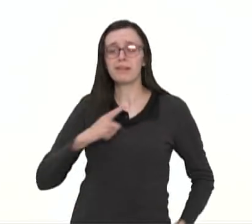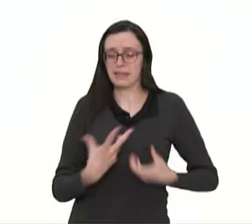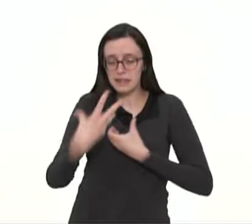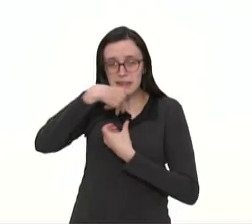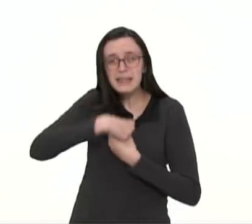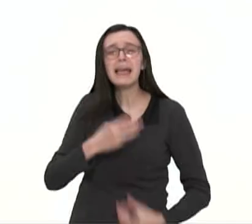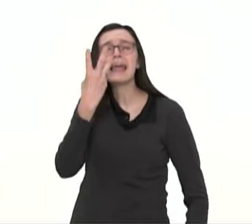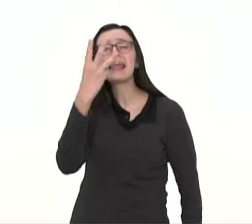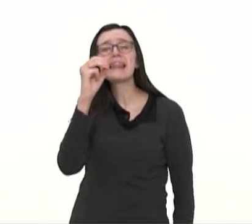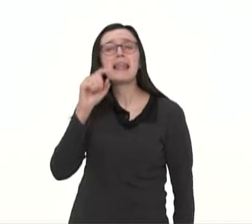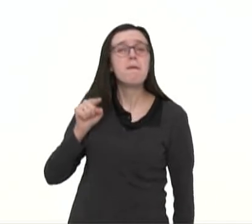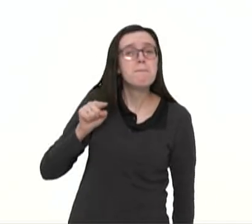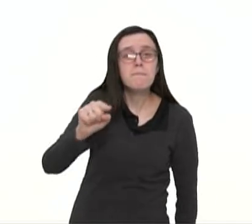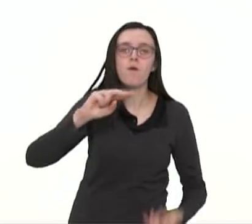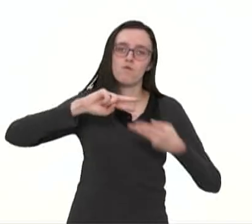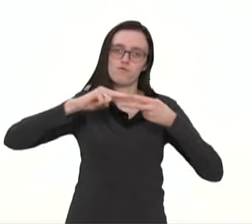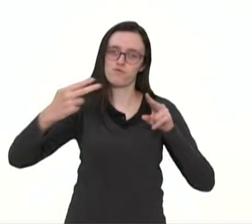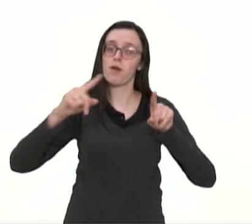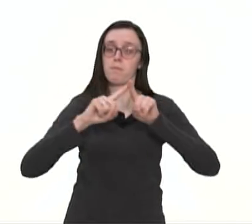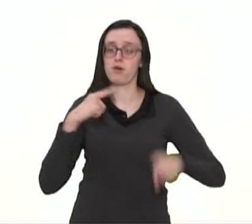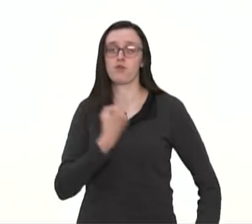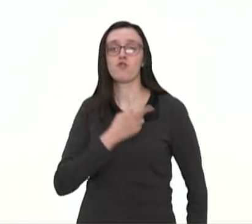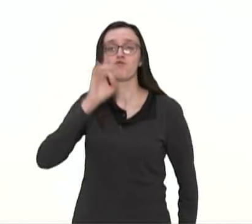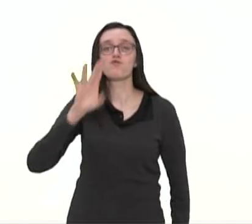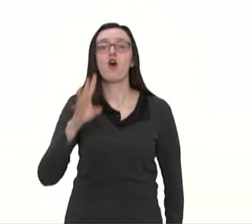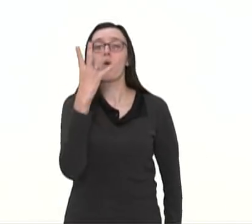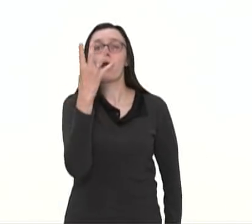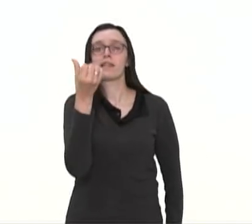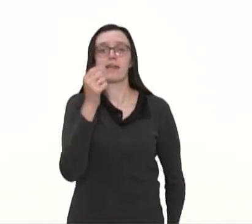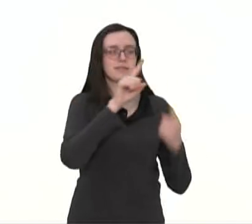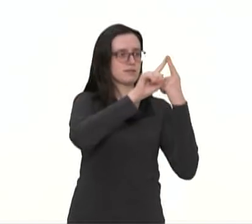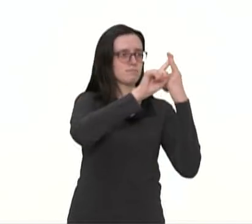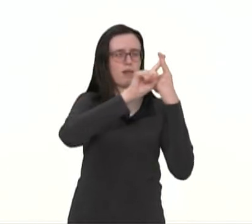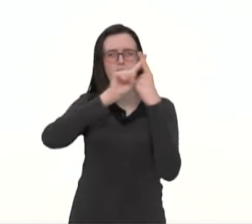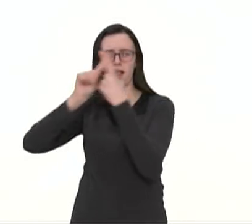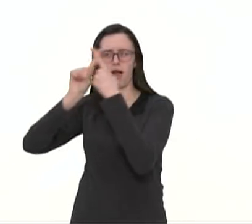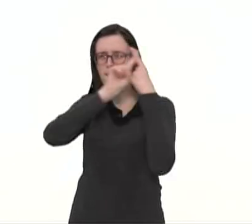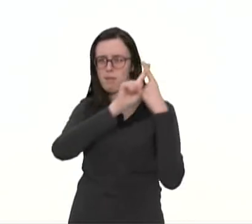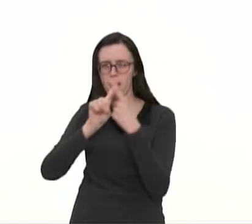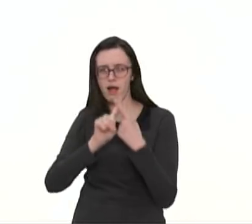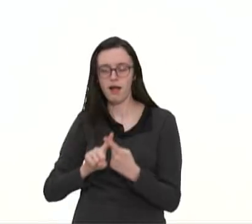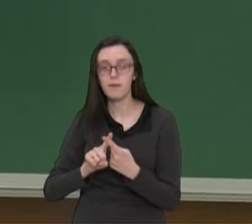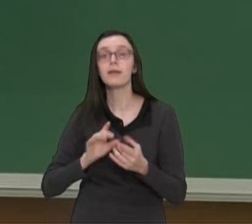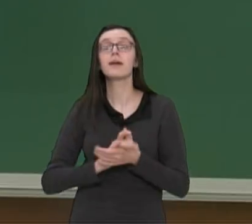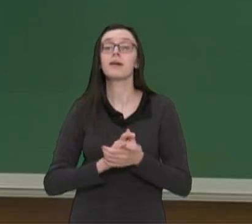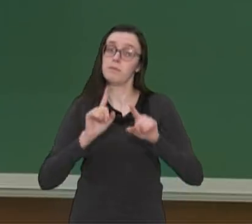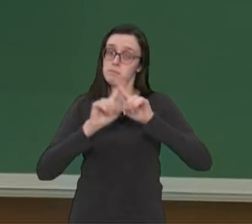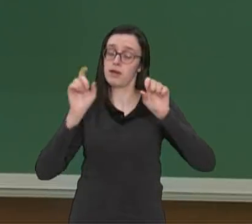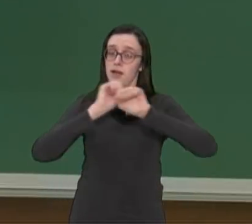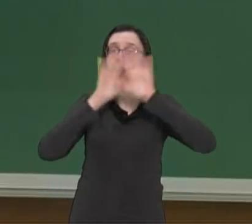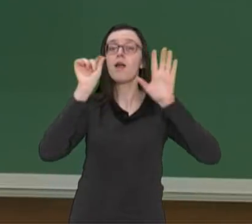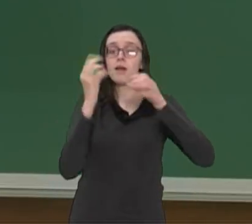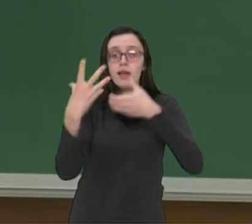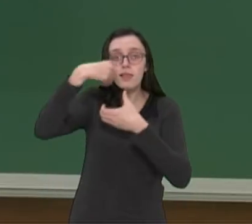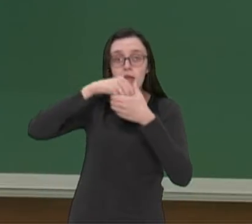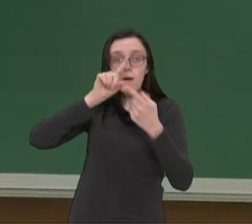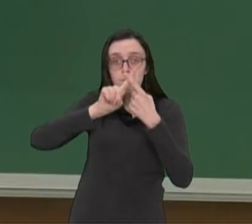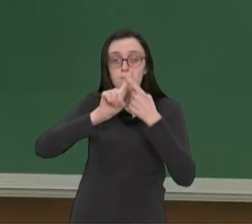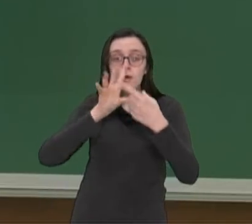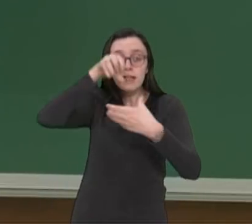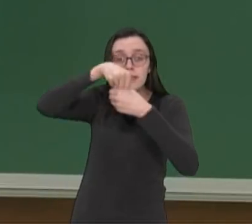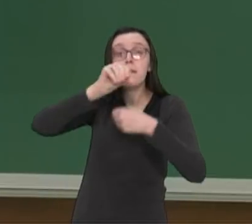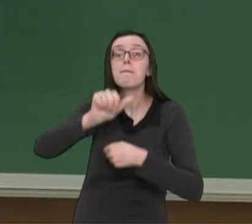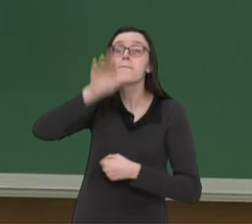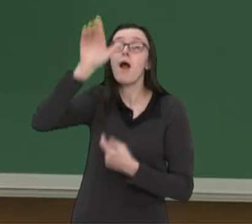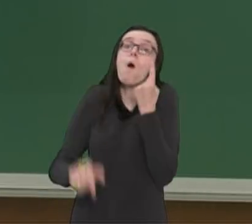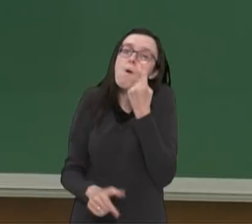genes e a gente só tem 46 cromossomos. Então, fica claro que cada cromossomo ele tem que ter mais que um gene.